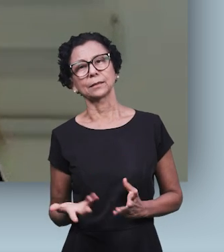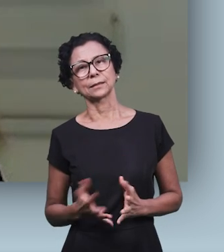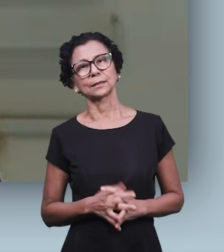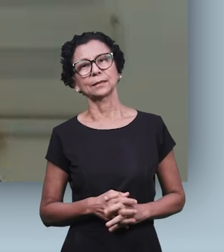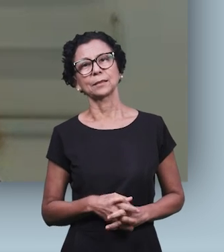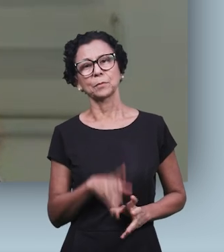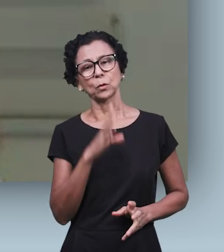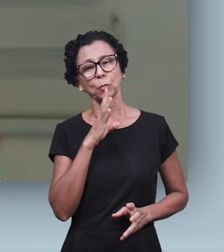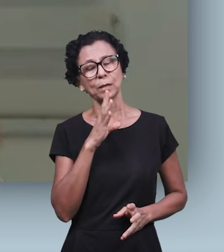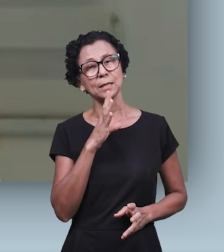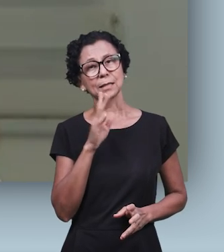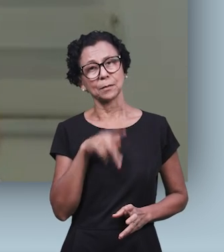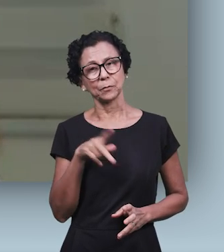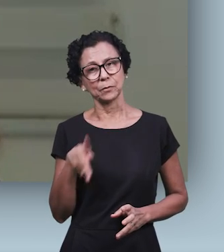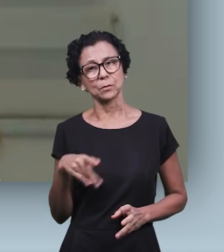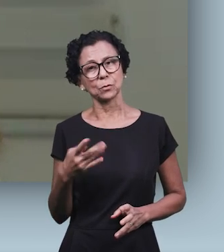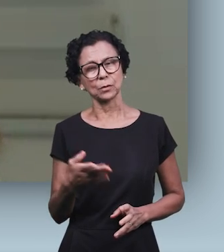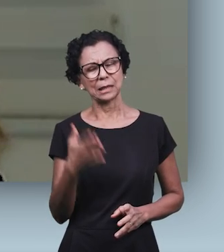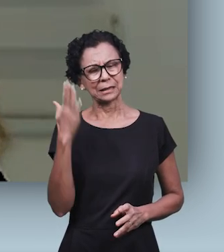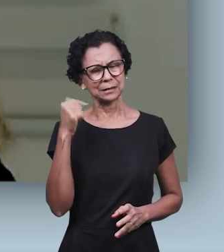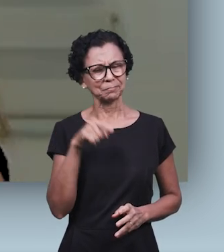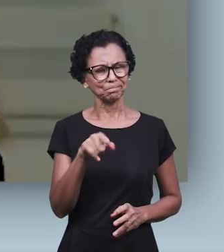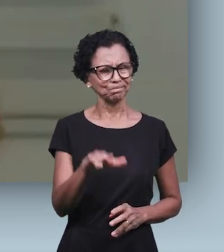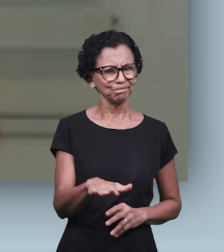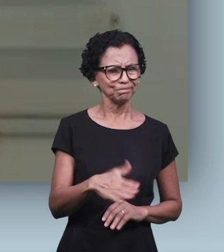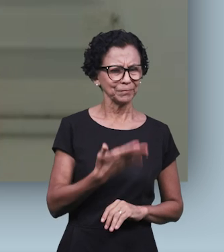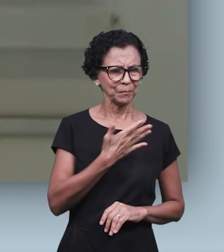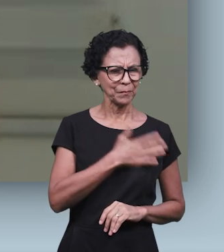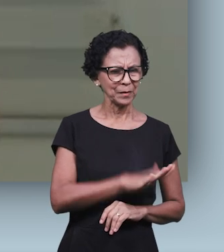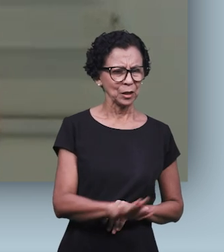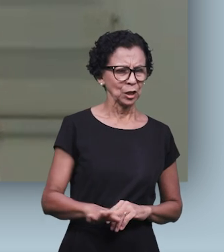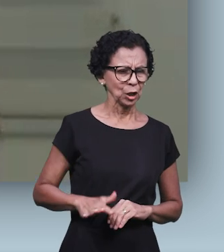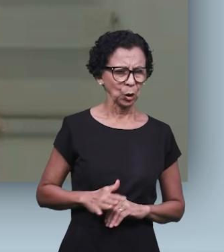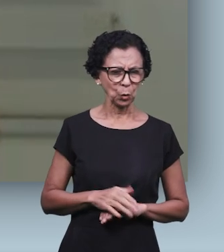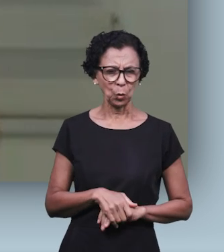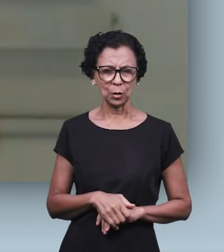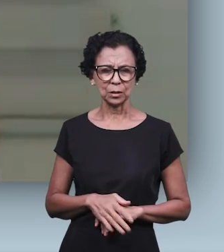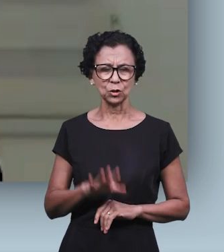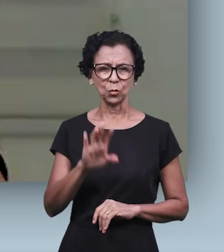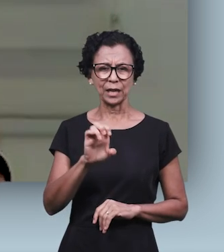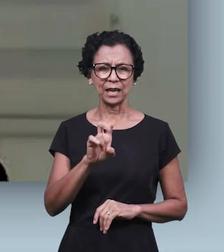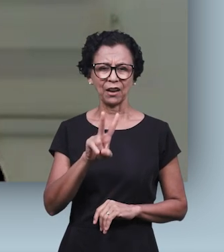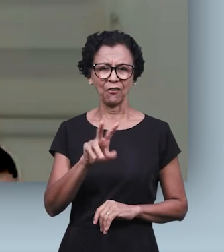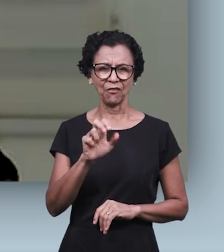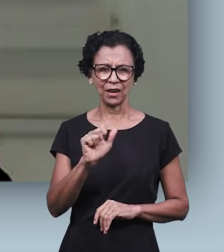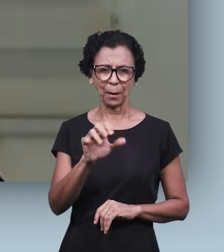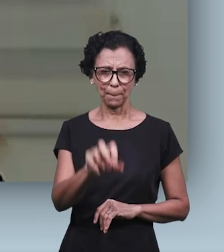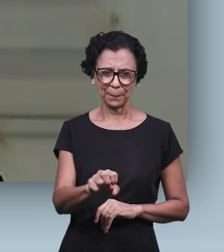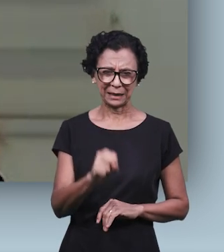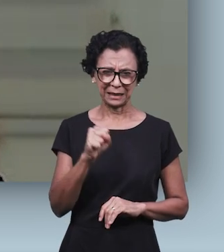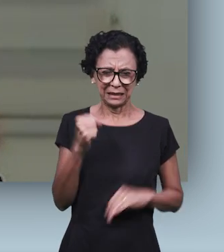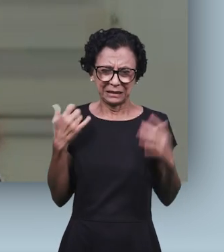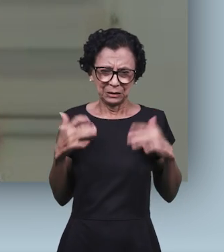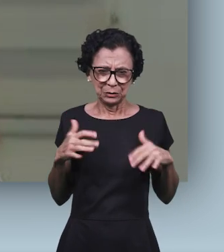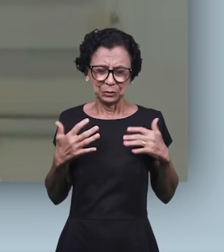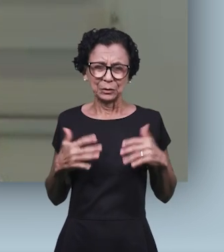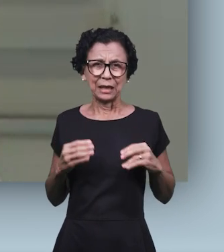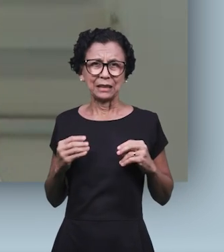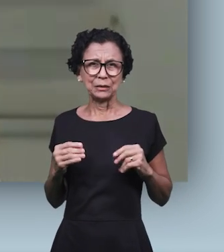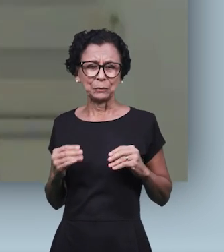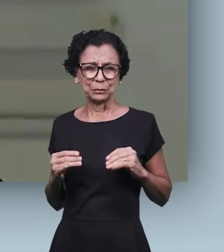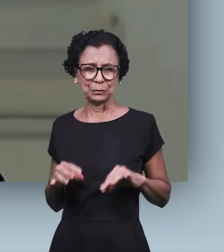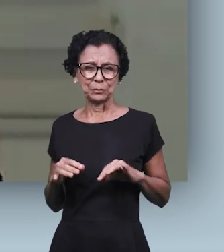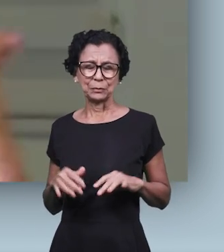vai conhecer a criança. Então, se ela sabe que aquela criança não gosta de pegar, de repente, no EVA, porque ela sente algum